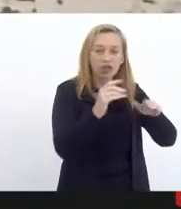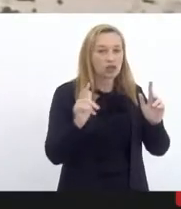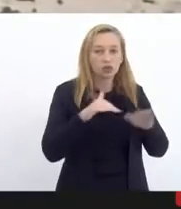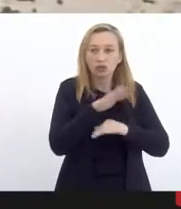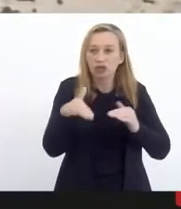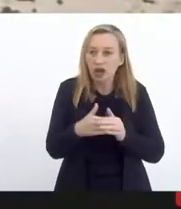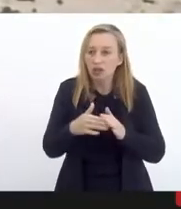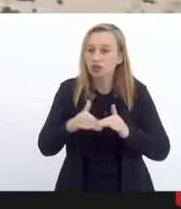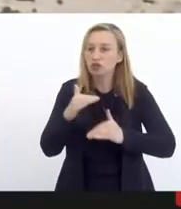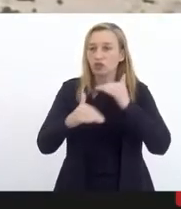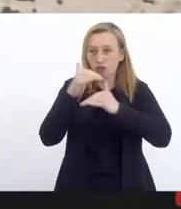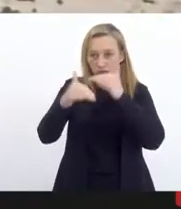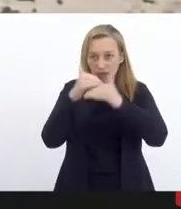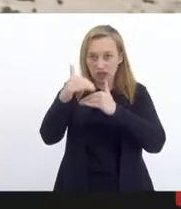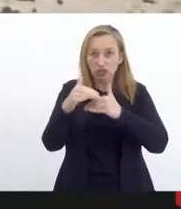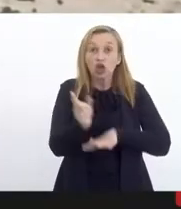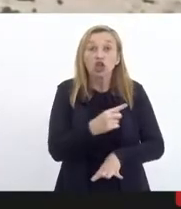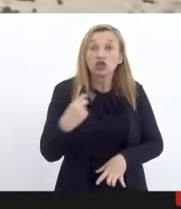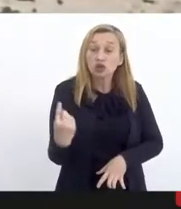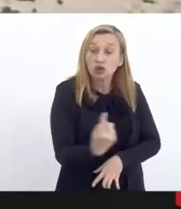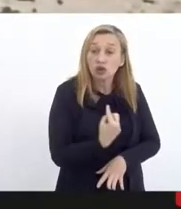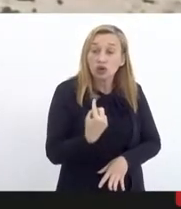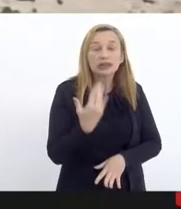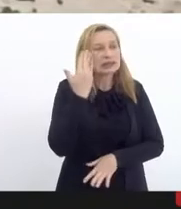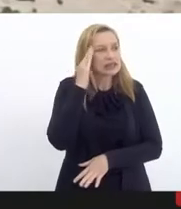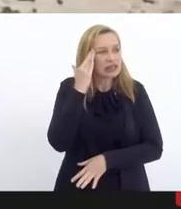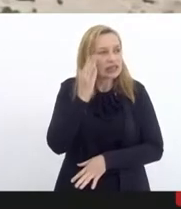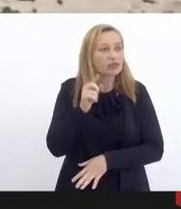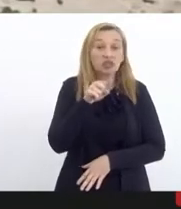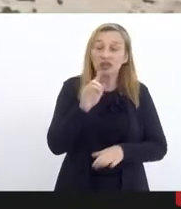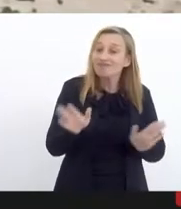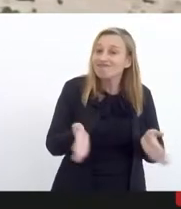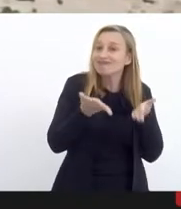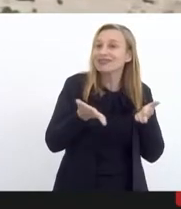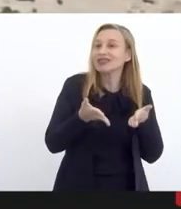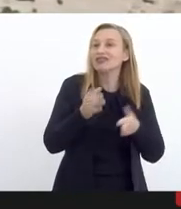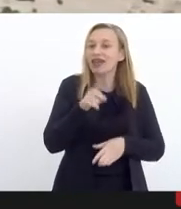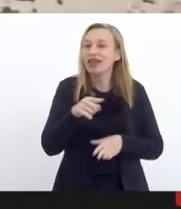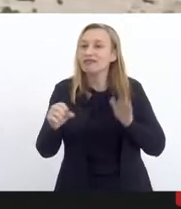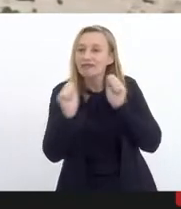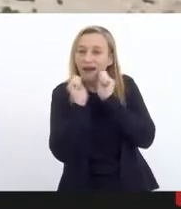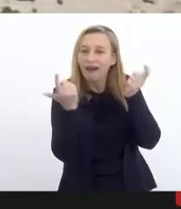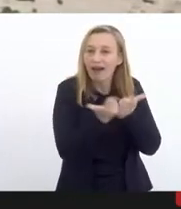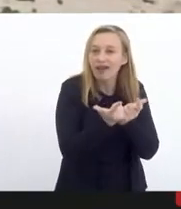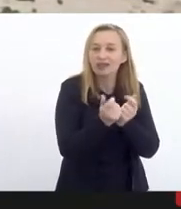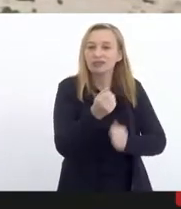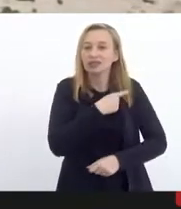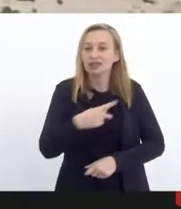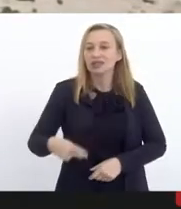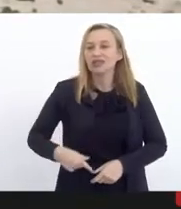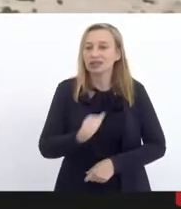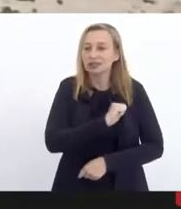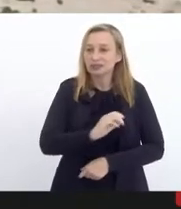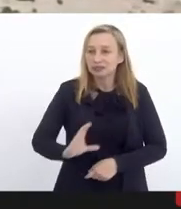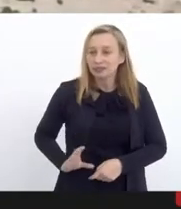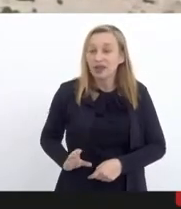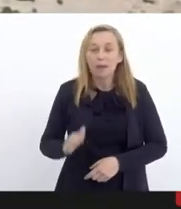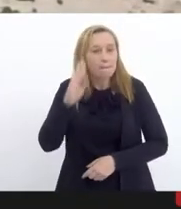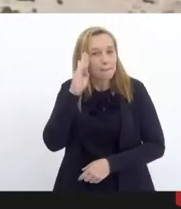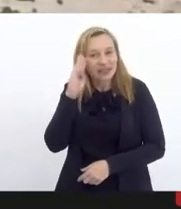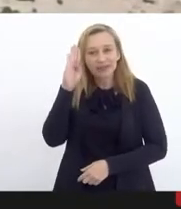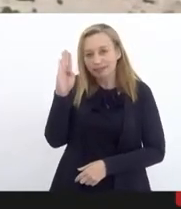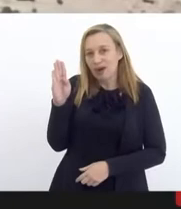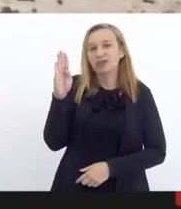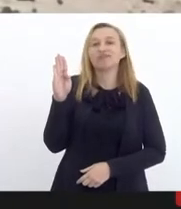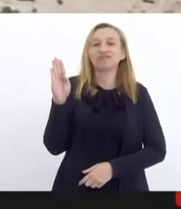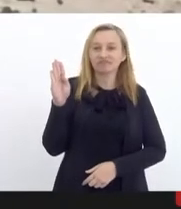é total e a gente entende que essa é uma iniciativa da LERJ, do presidente André Siciliano, que é